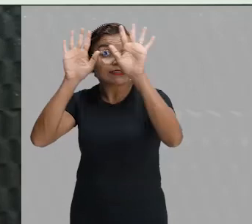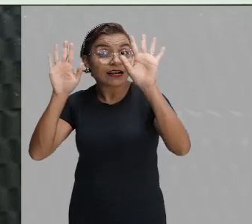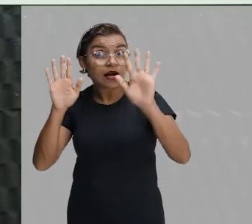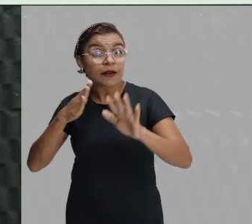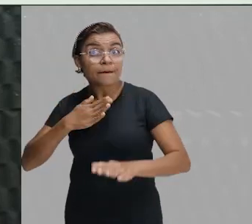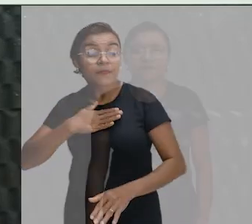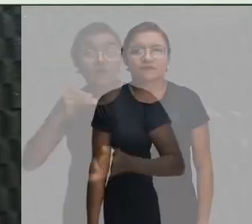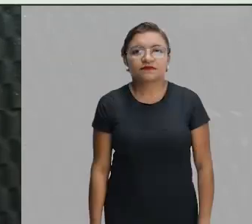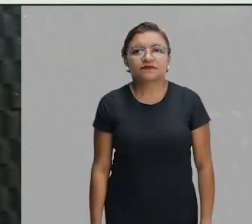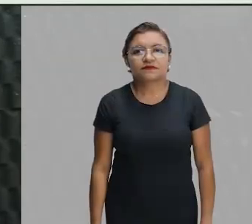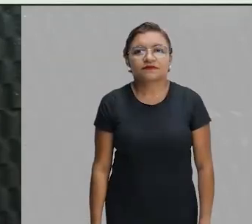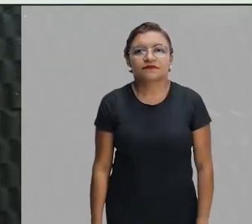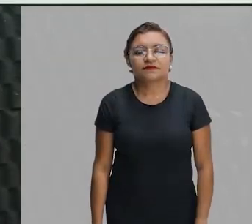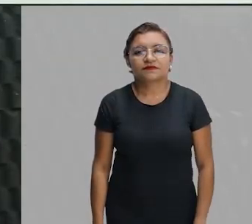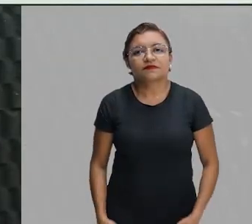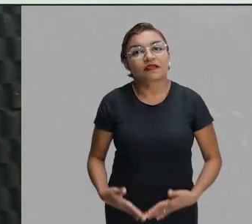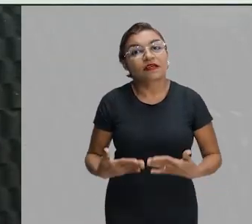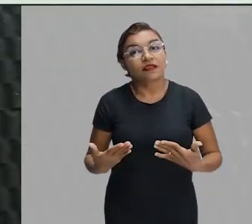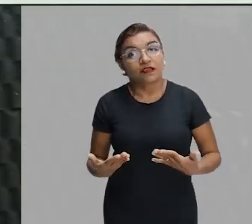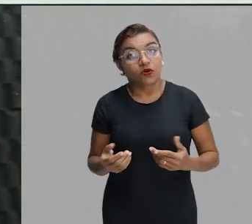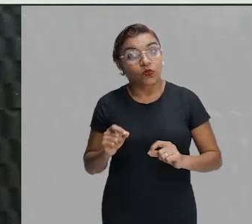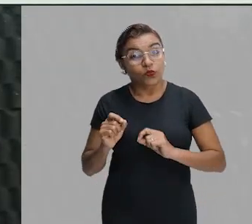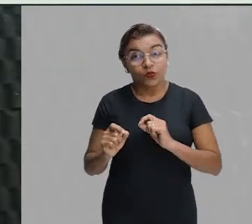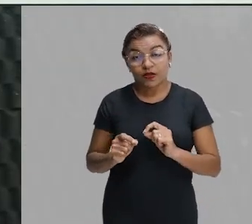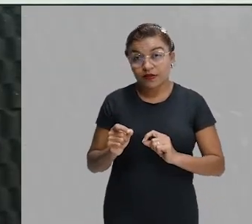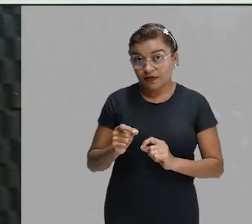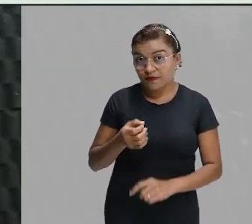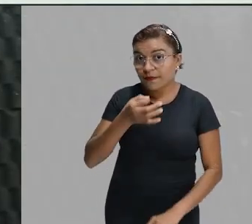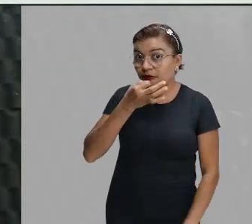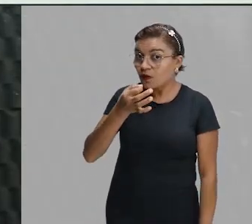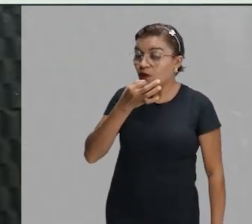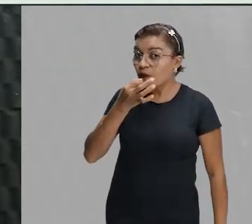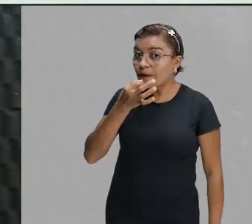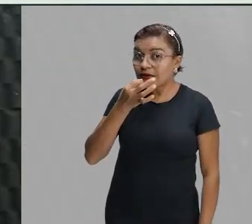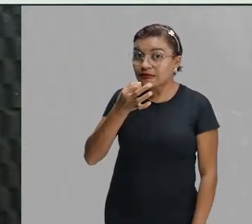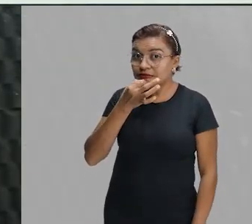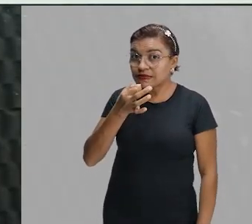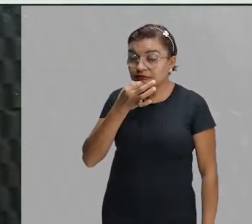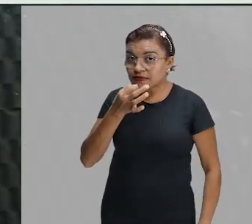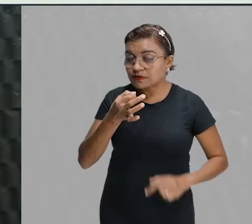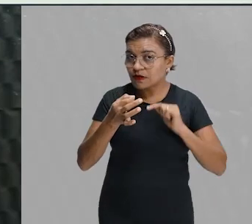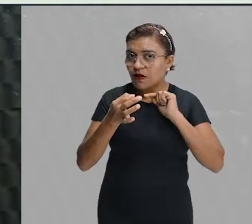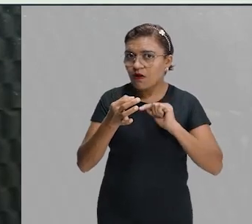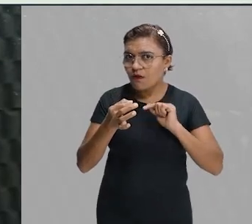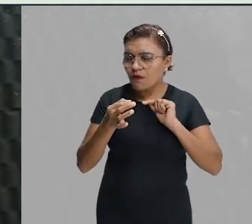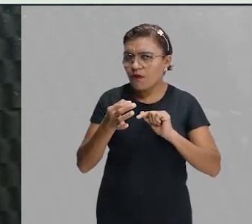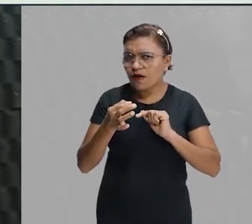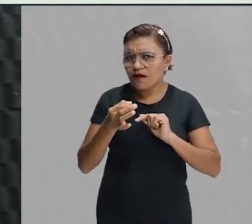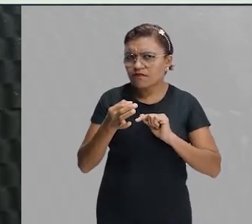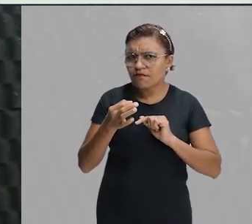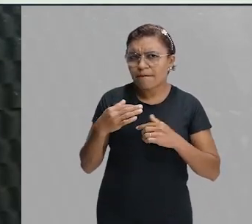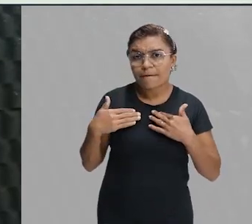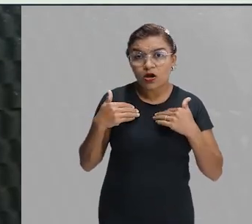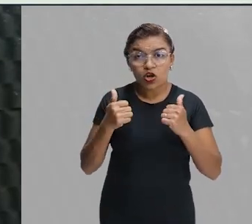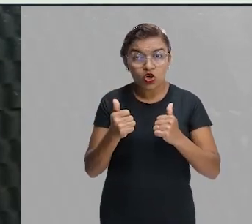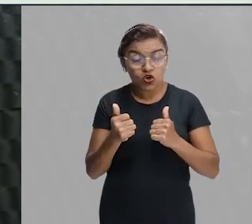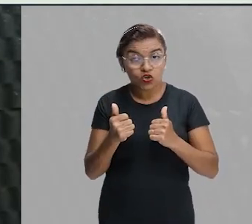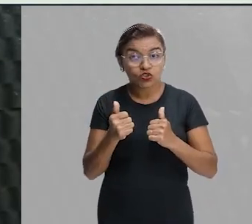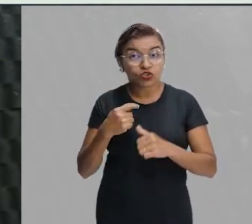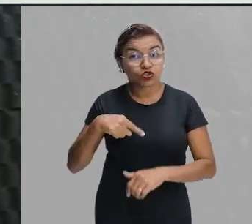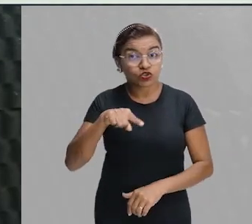minha informação. Portanto, toda argumentação ela se torna muito mais aprimorada se nós